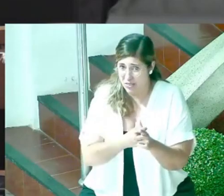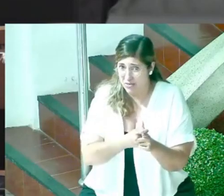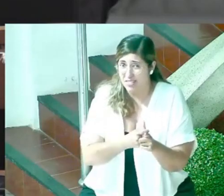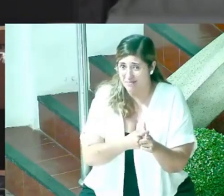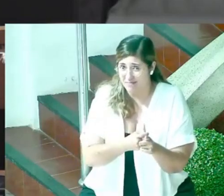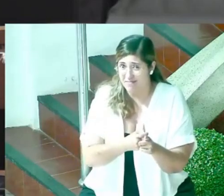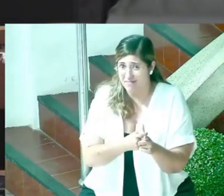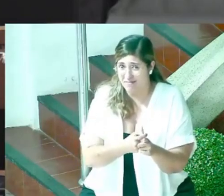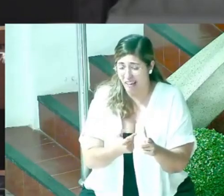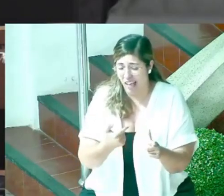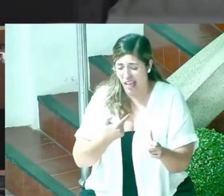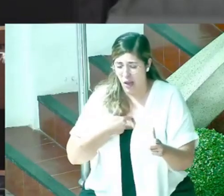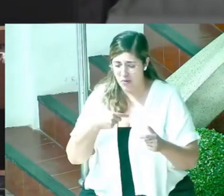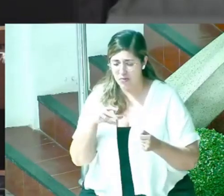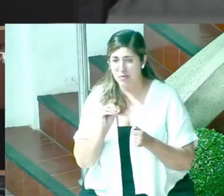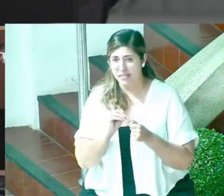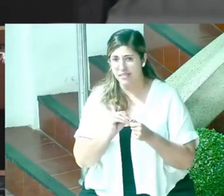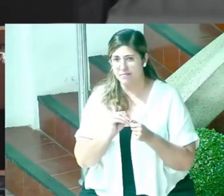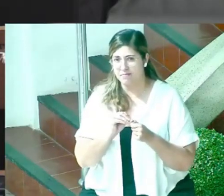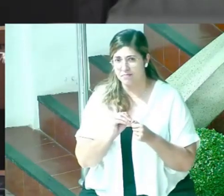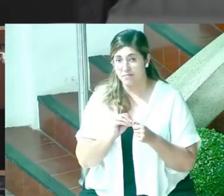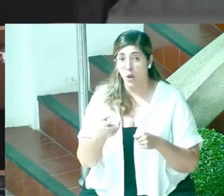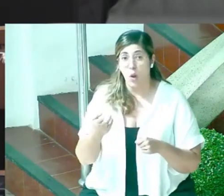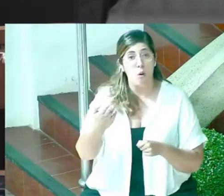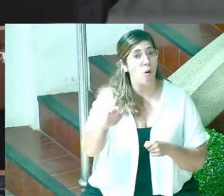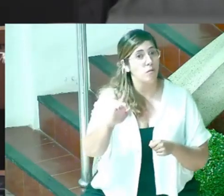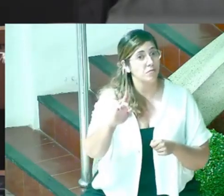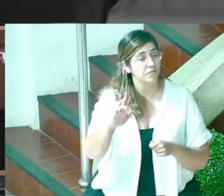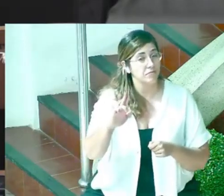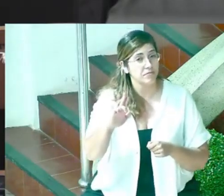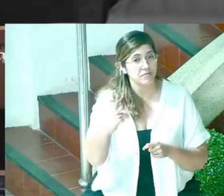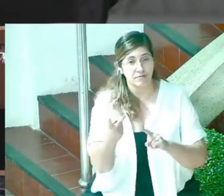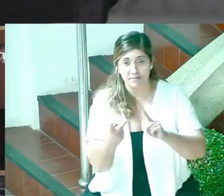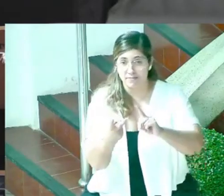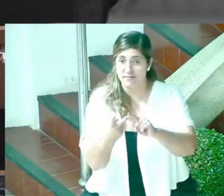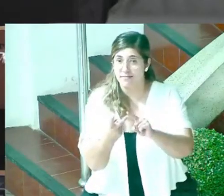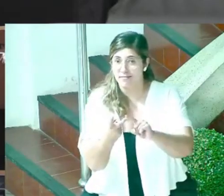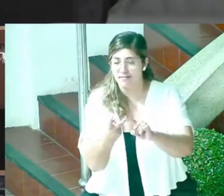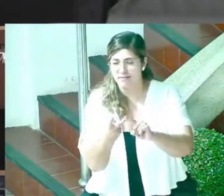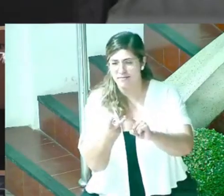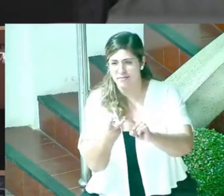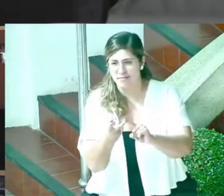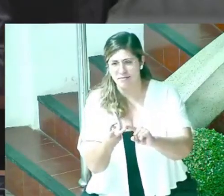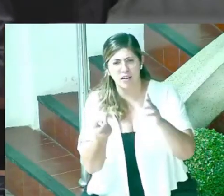fazemos, quanto perdoar o outro, o próximo.